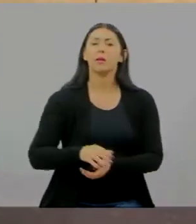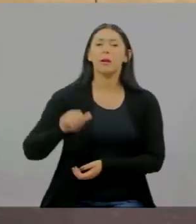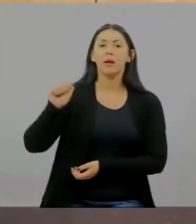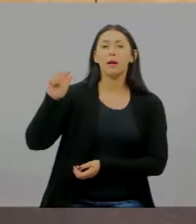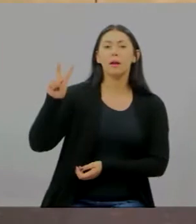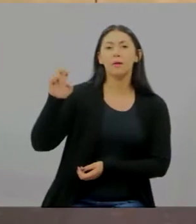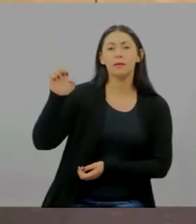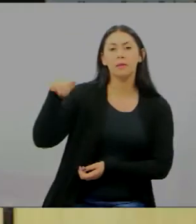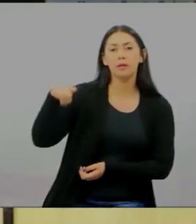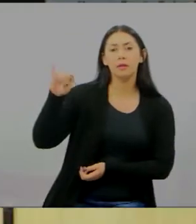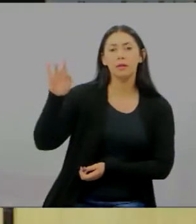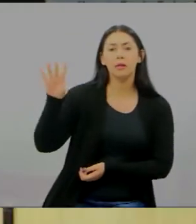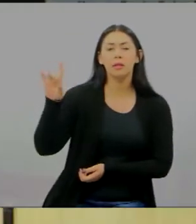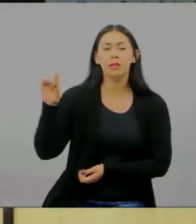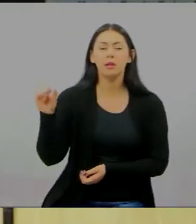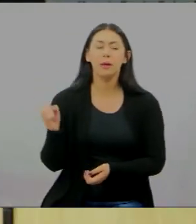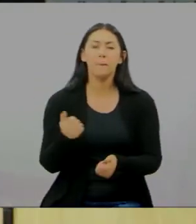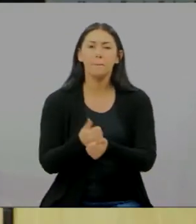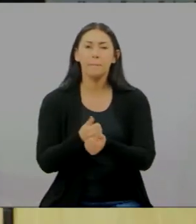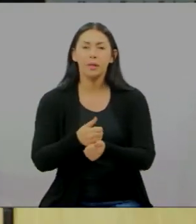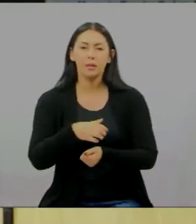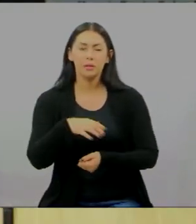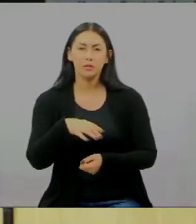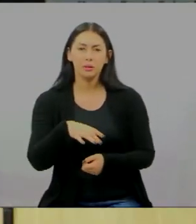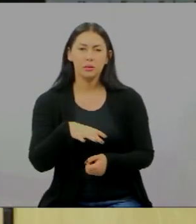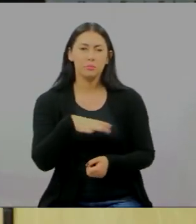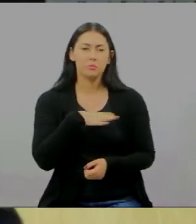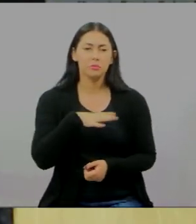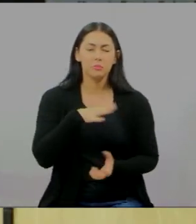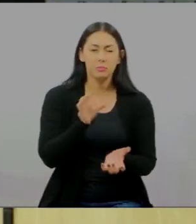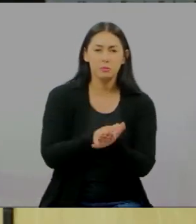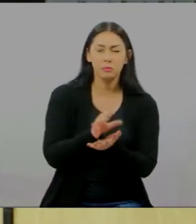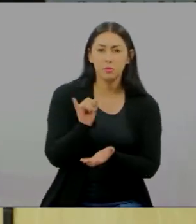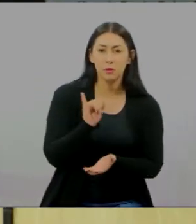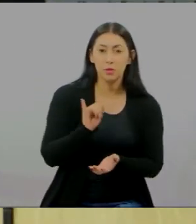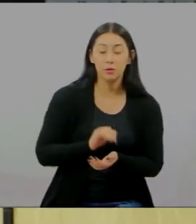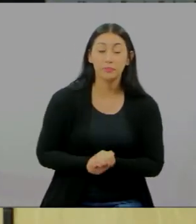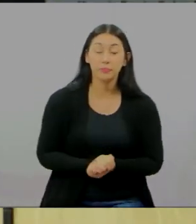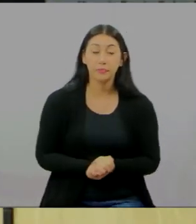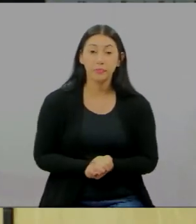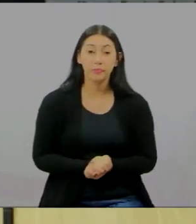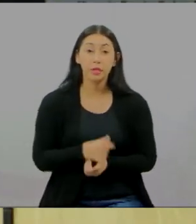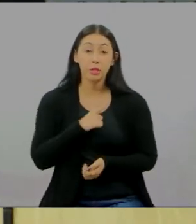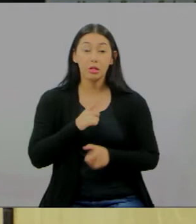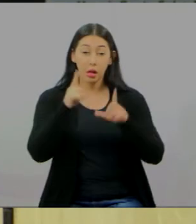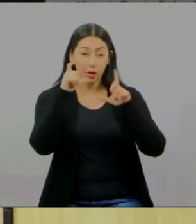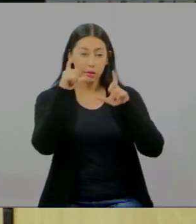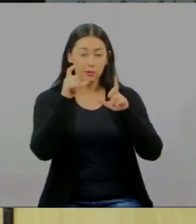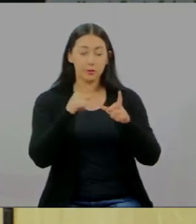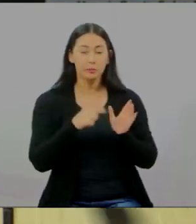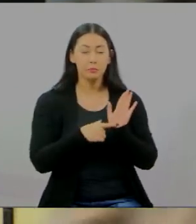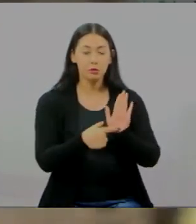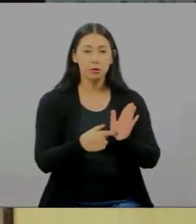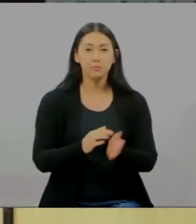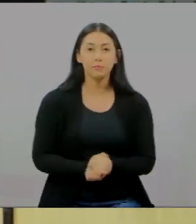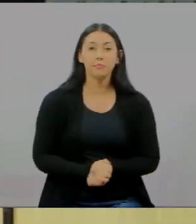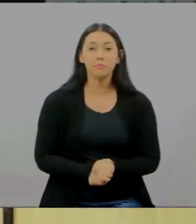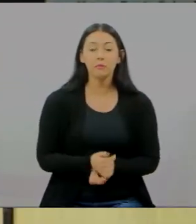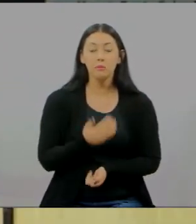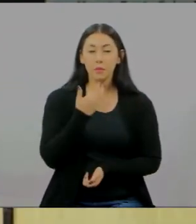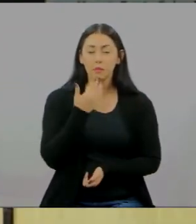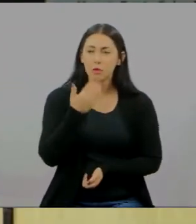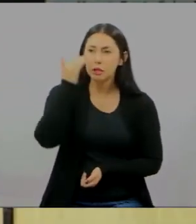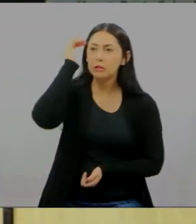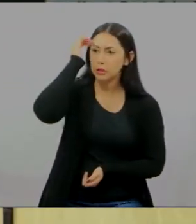Parque Meia Lua, em Jacareí. A foto anexa ilustra o objeto dessa solicitação. Assim sendo, muito respeitosamente, recorremos à compreensão e